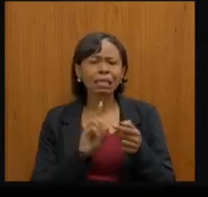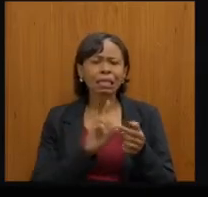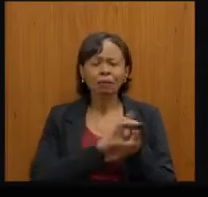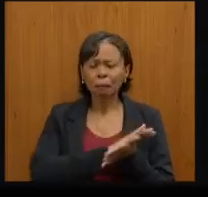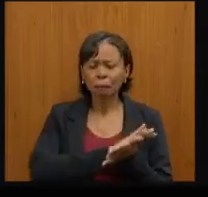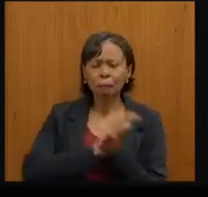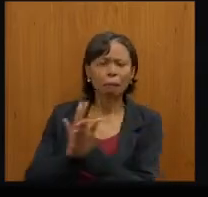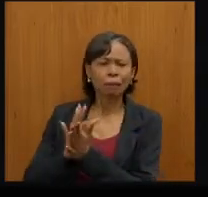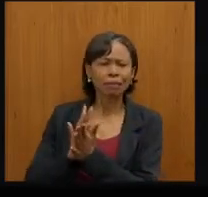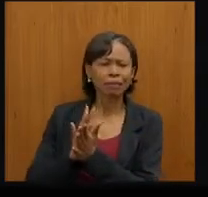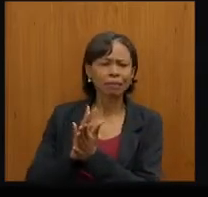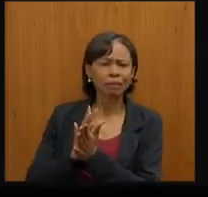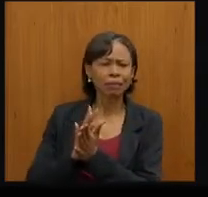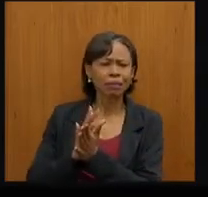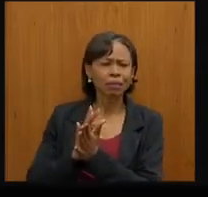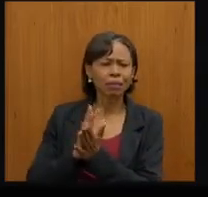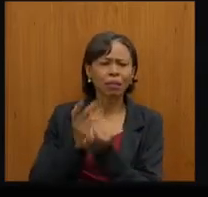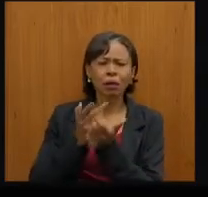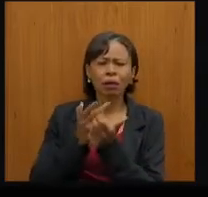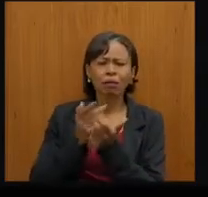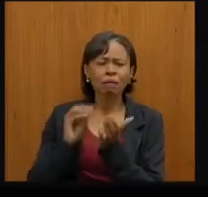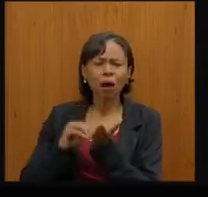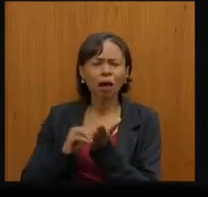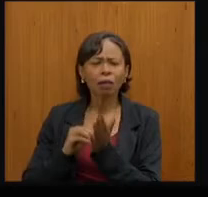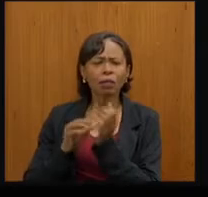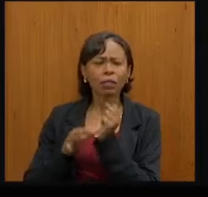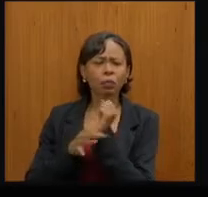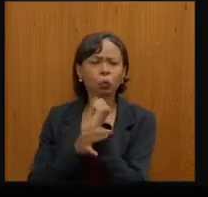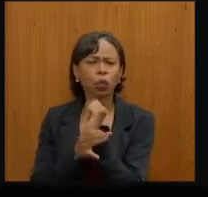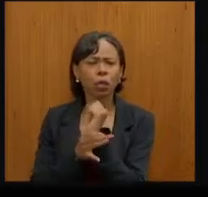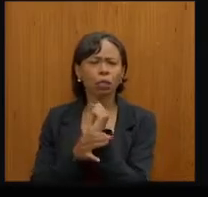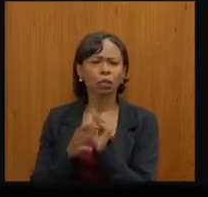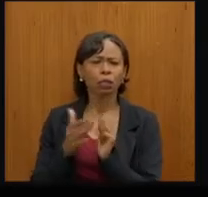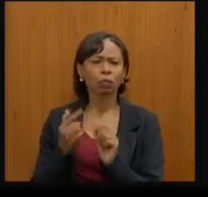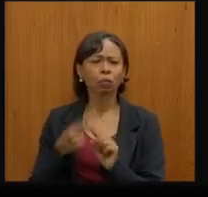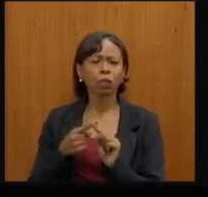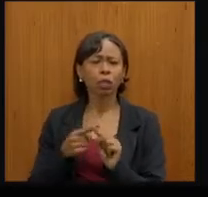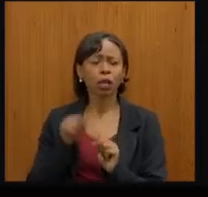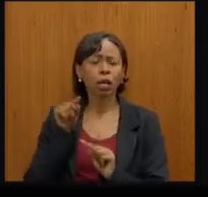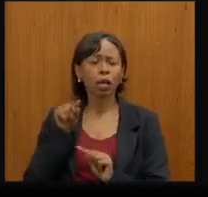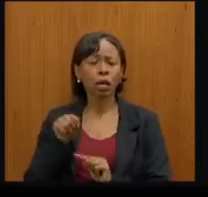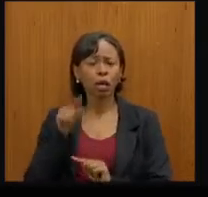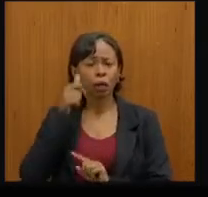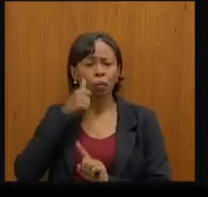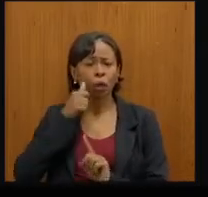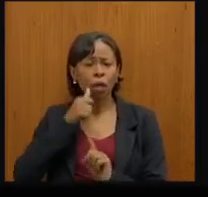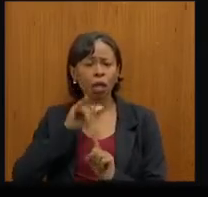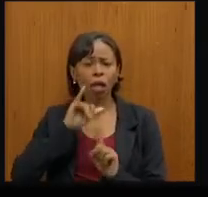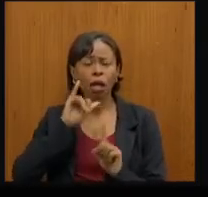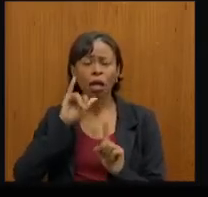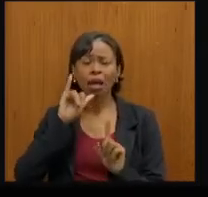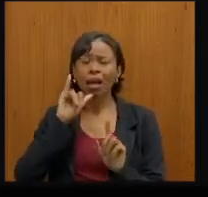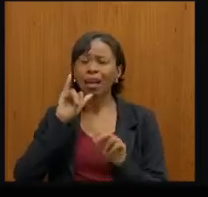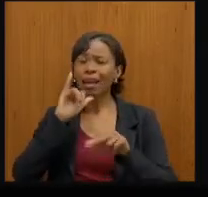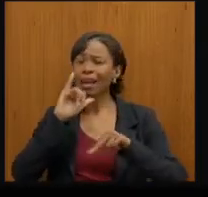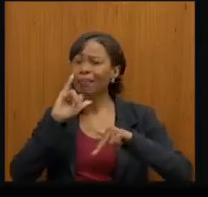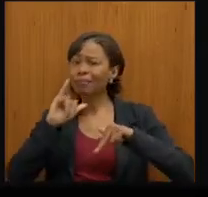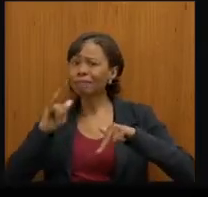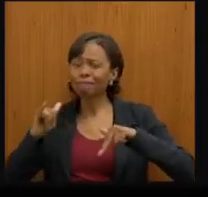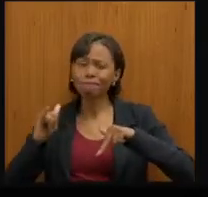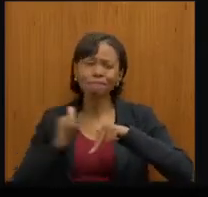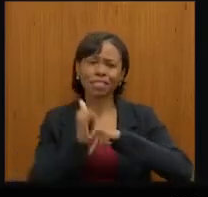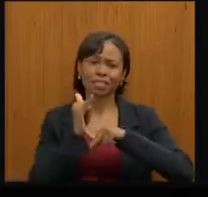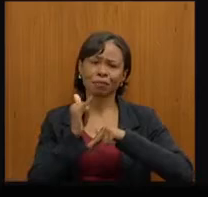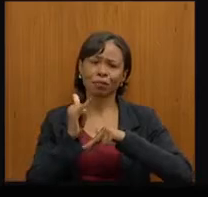né nessa segurança porque ela é vítima ela não é ela é